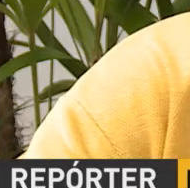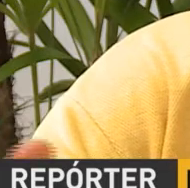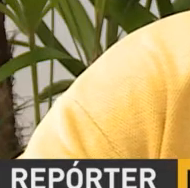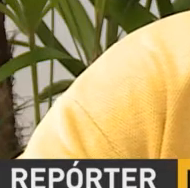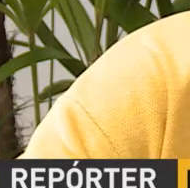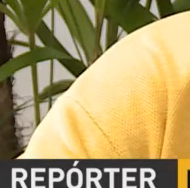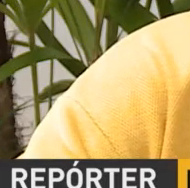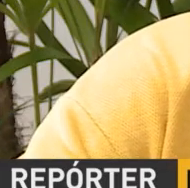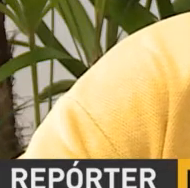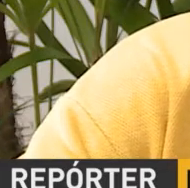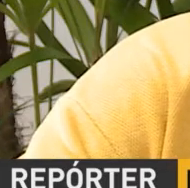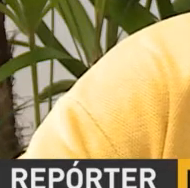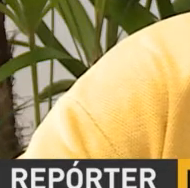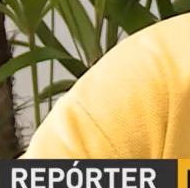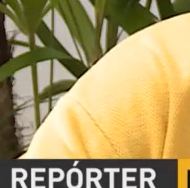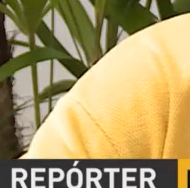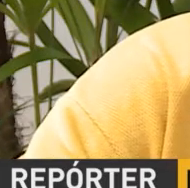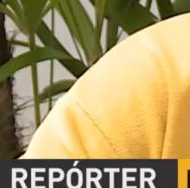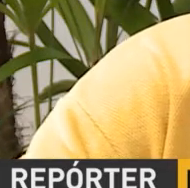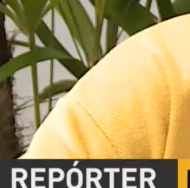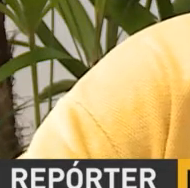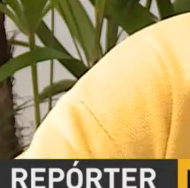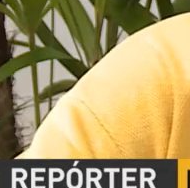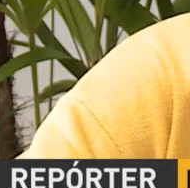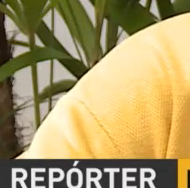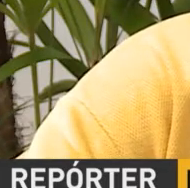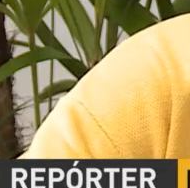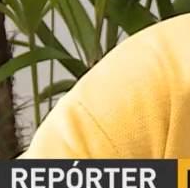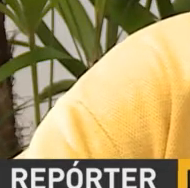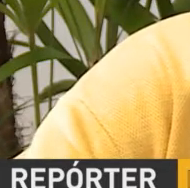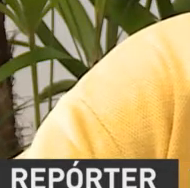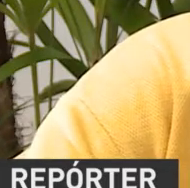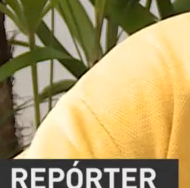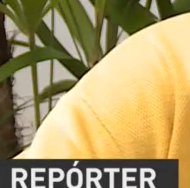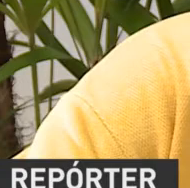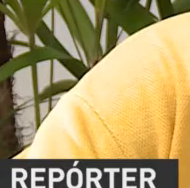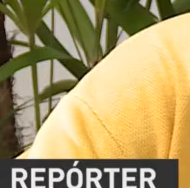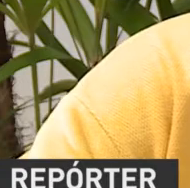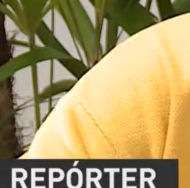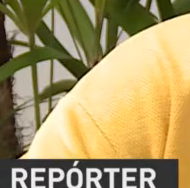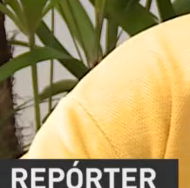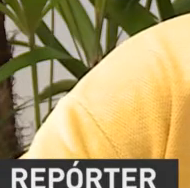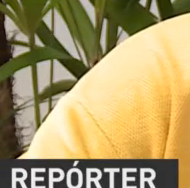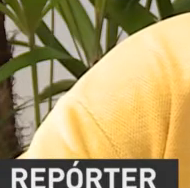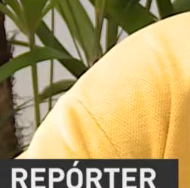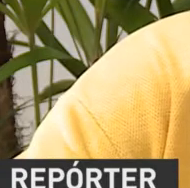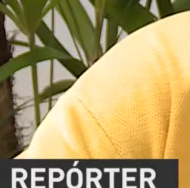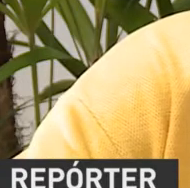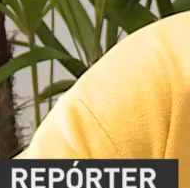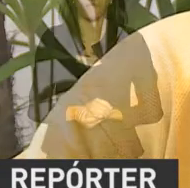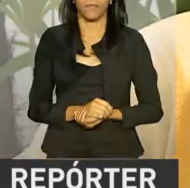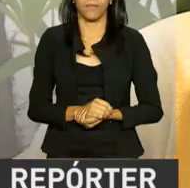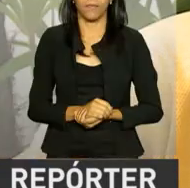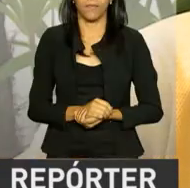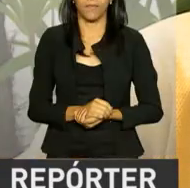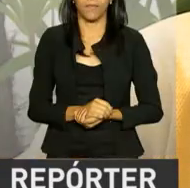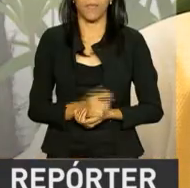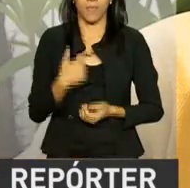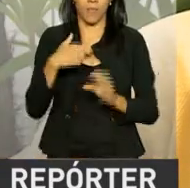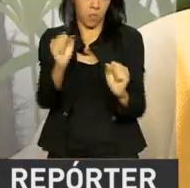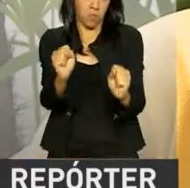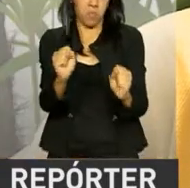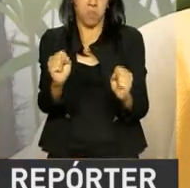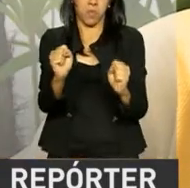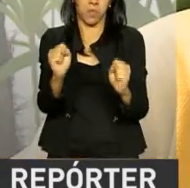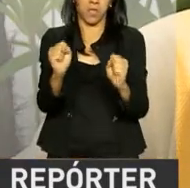aumento de despesas usar o limite permitido pela pf do teto não poderia até estar